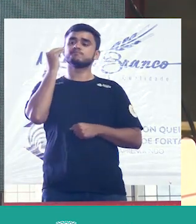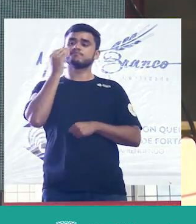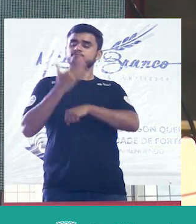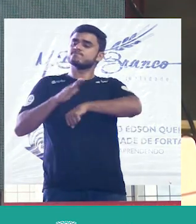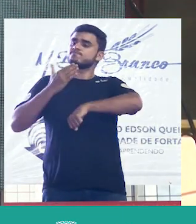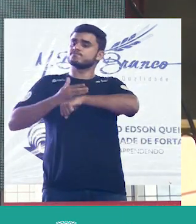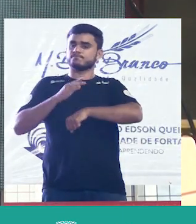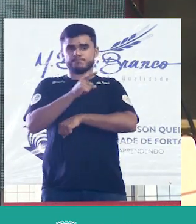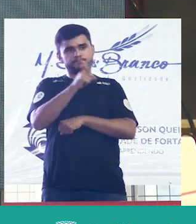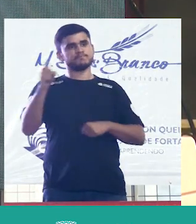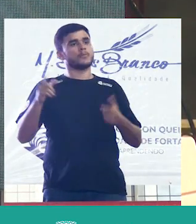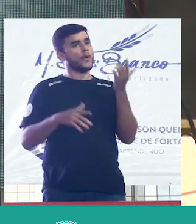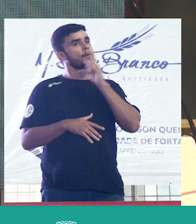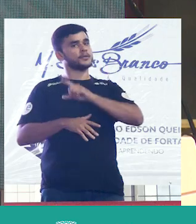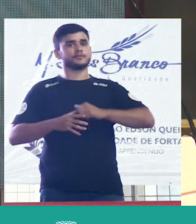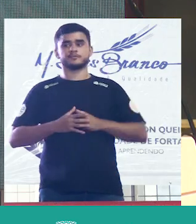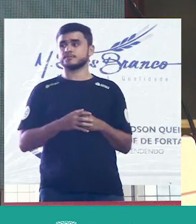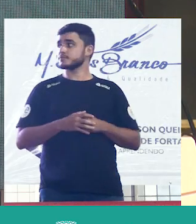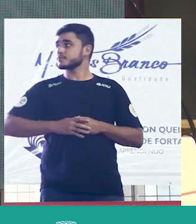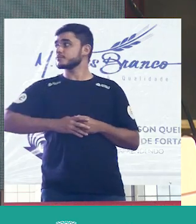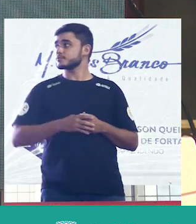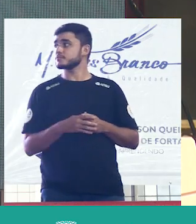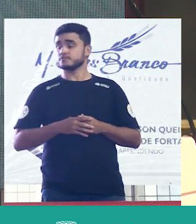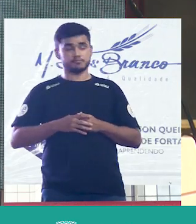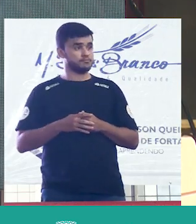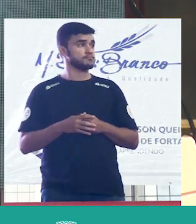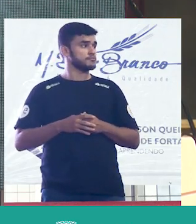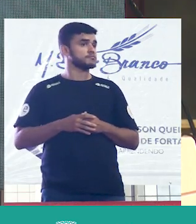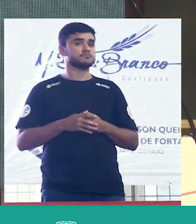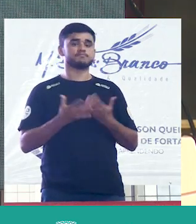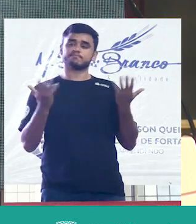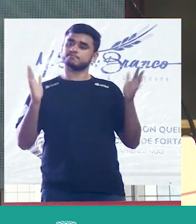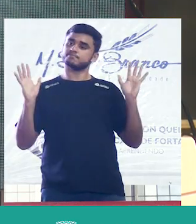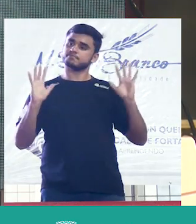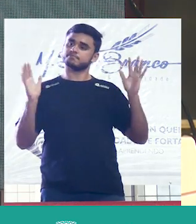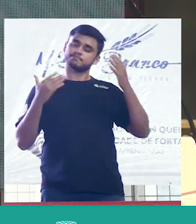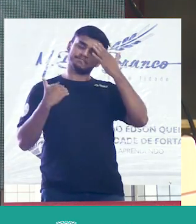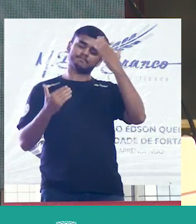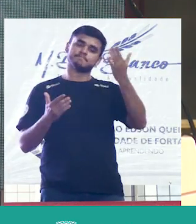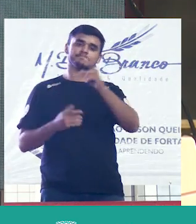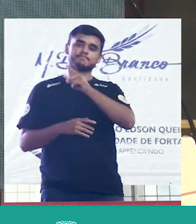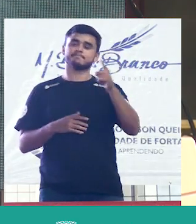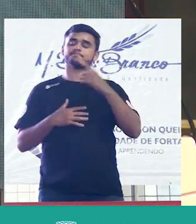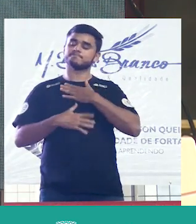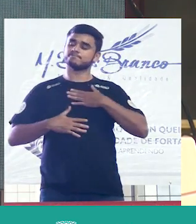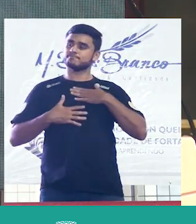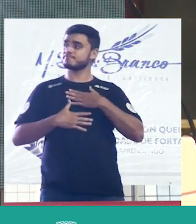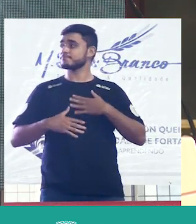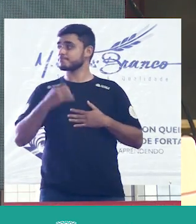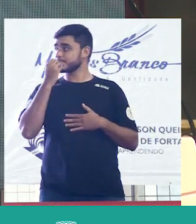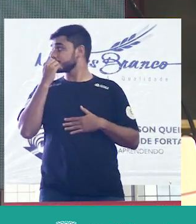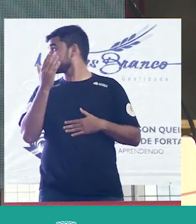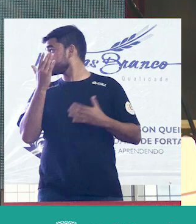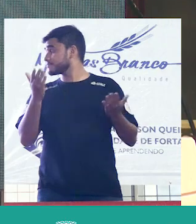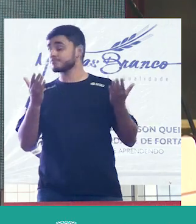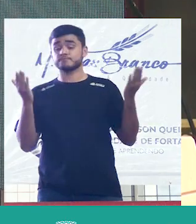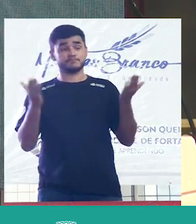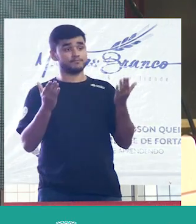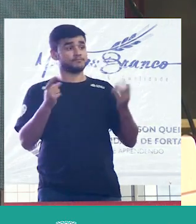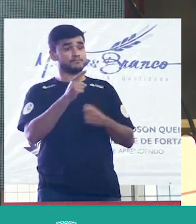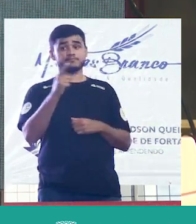Treine, que você vai aprender, tá bom? E eu queria me despedir dizendo que foi um prazer, tomara que eu tenha contribuído de alguma